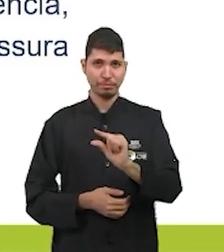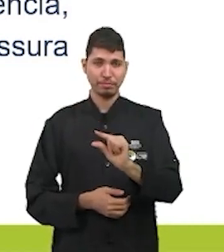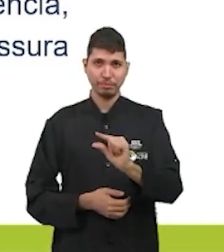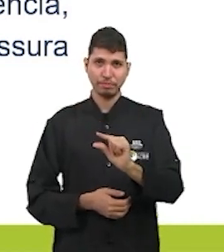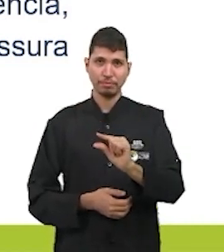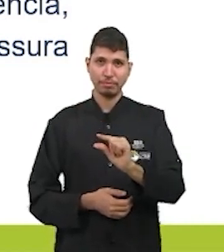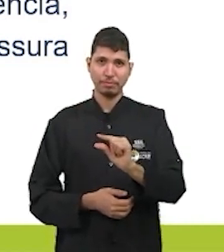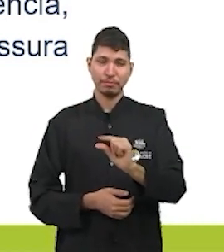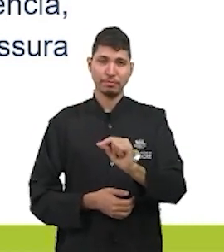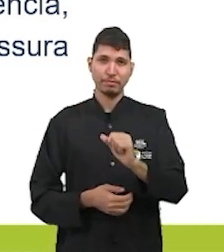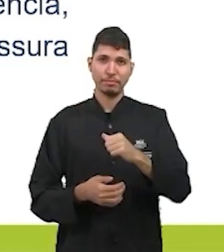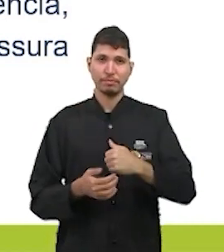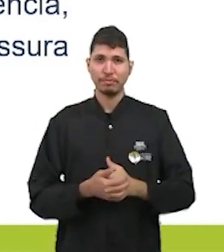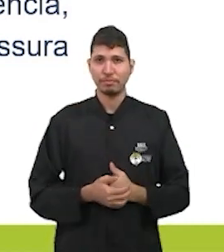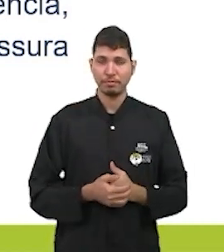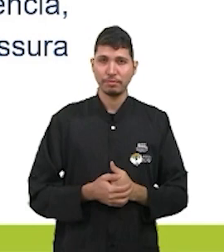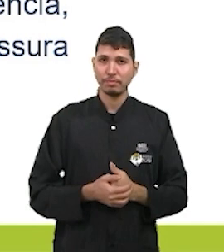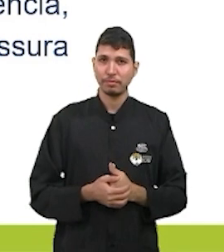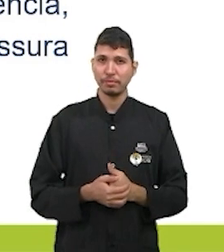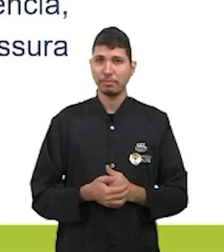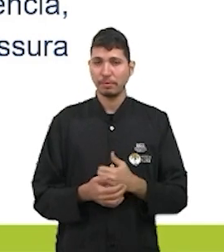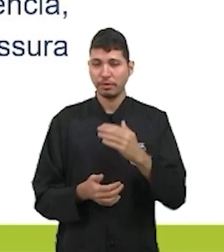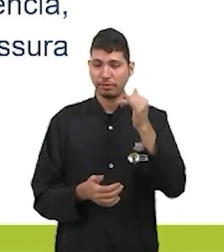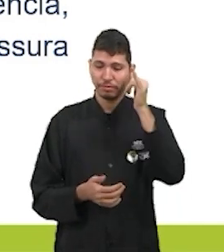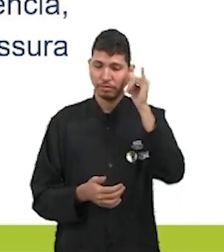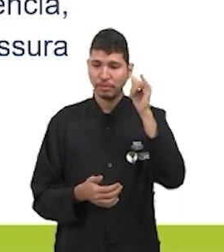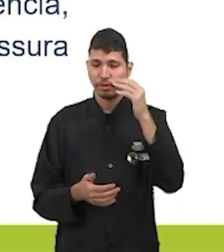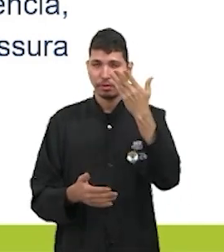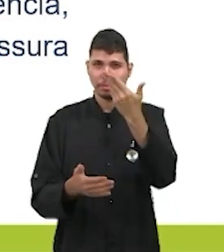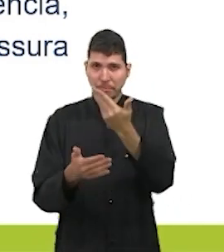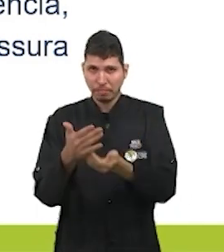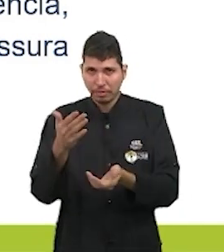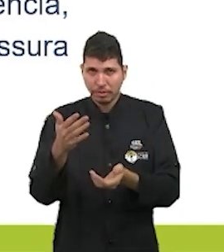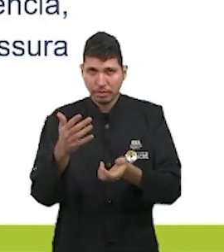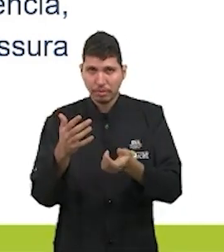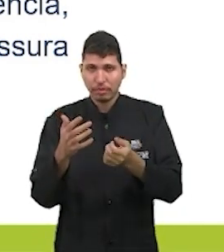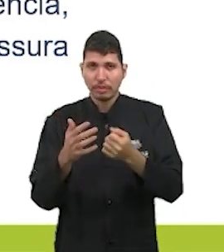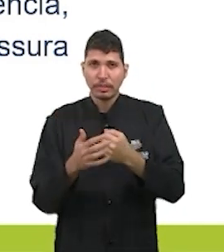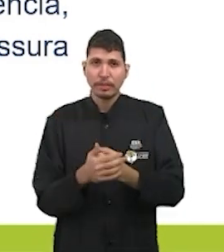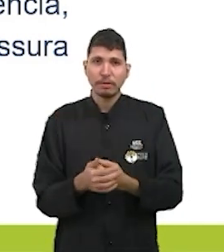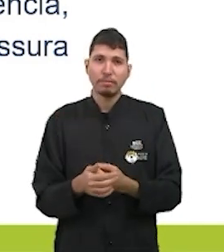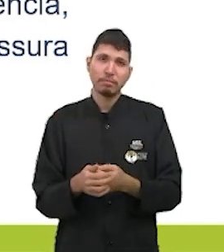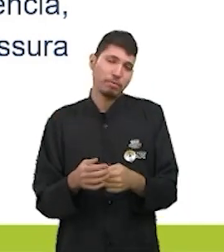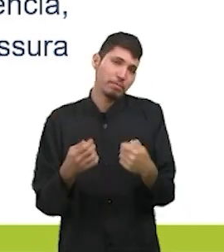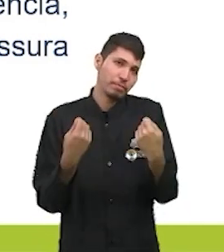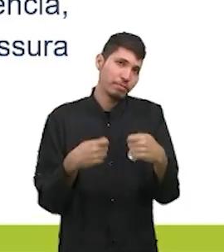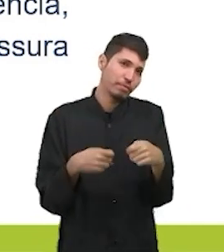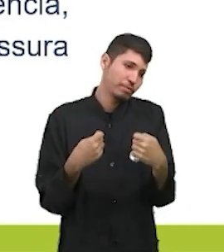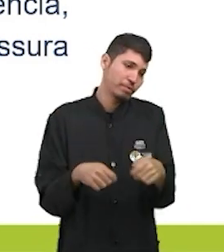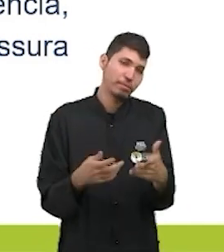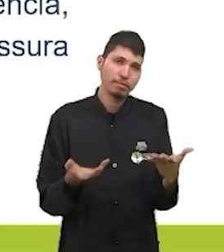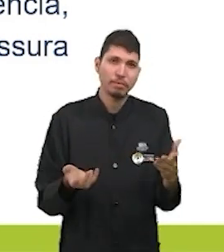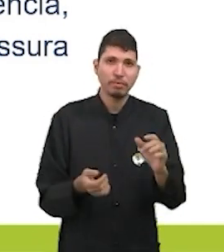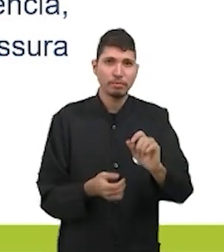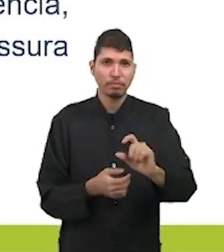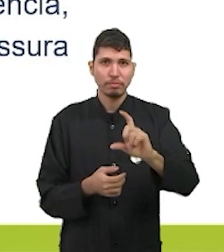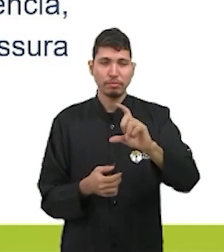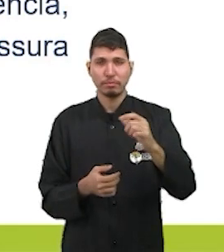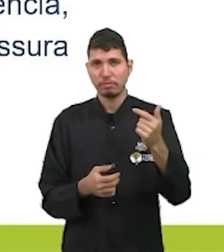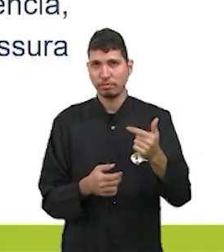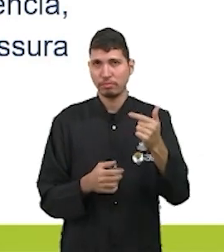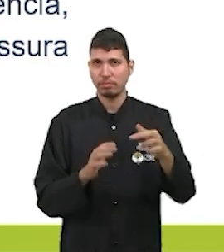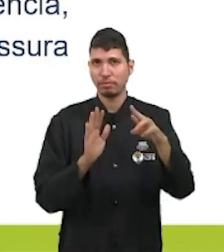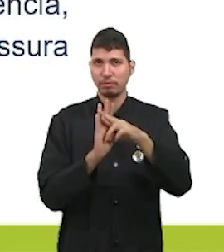para facilitar que não haja perdas, ou seja, algo terá que aumentar. Na segunda lei de Ohm,